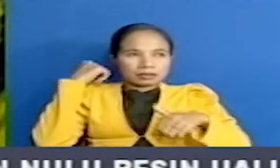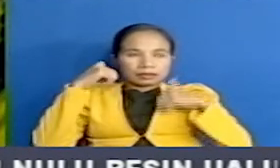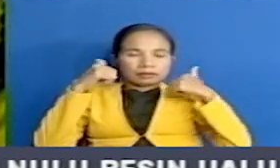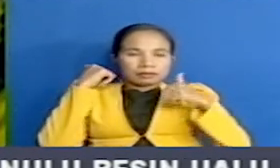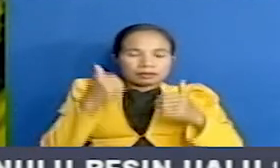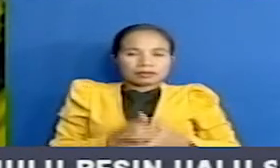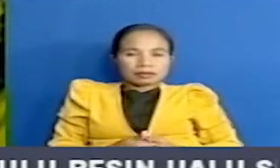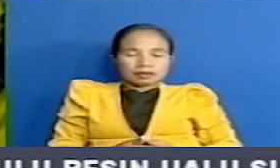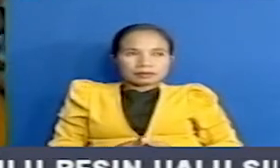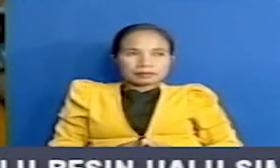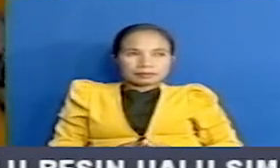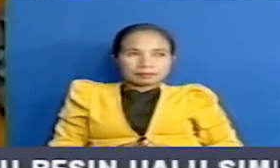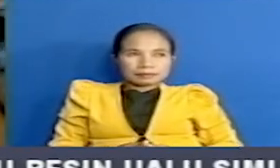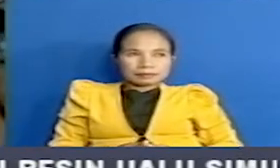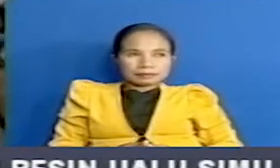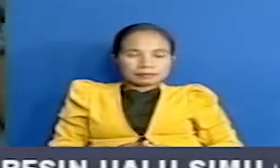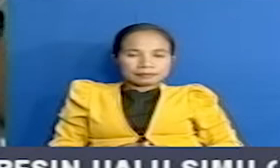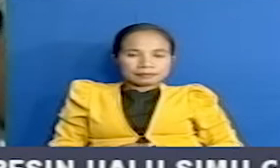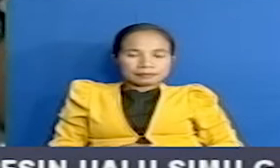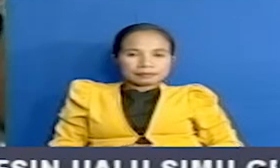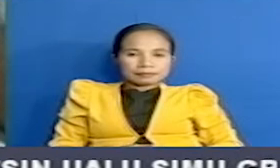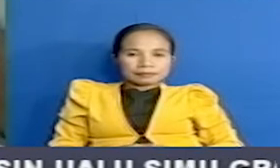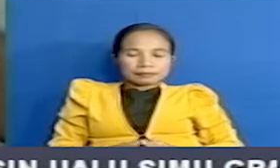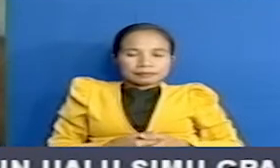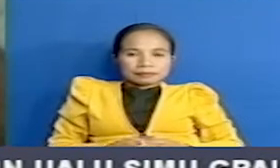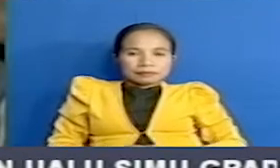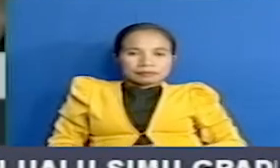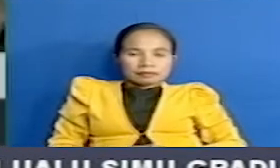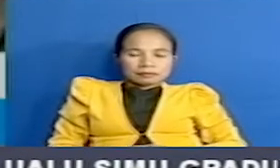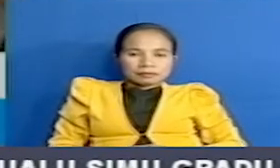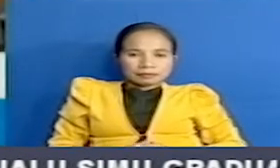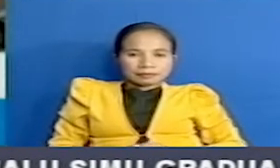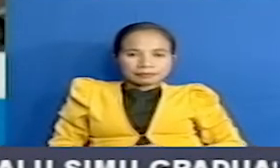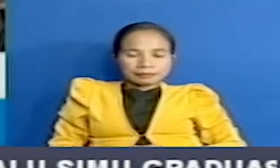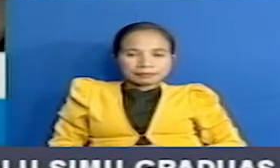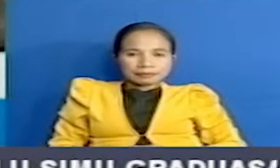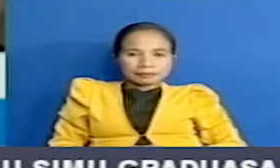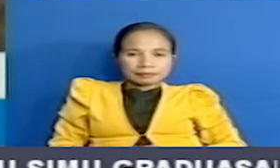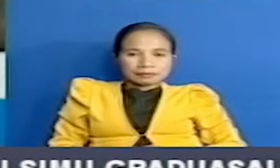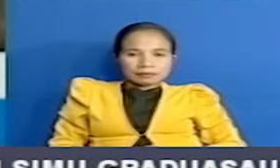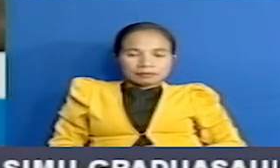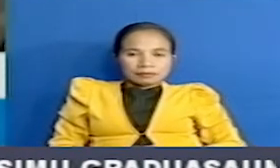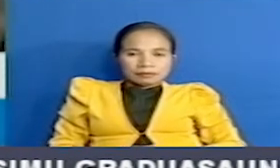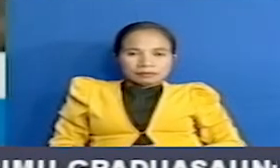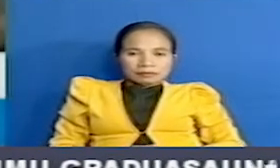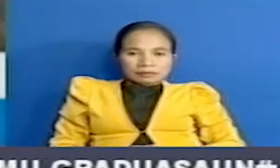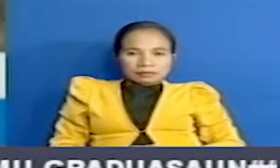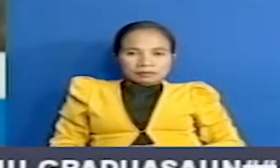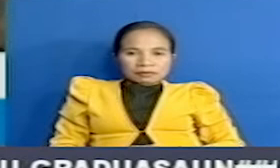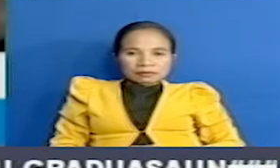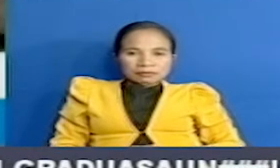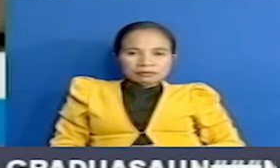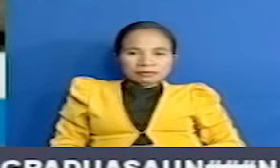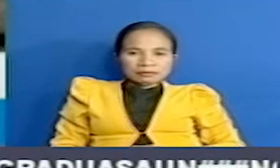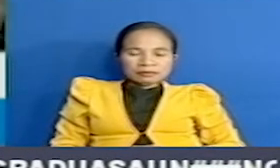né. Venida agora da PNE, programa de agora da PNE, com amores. Também da NE, conhecer a idade da eleição,